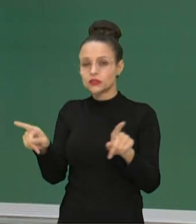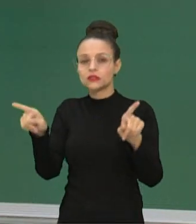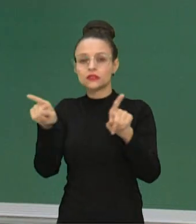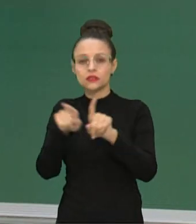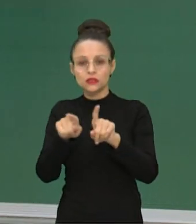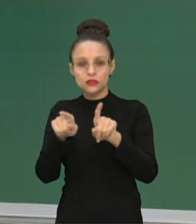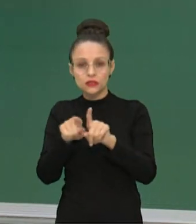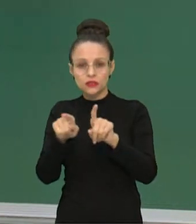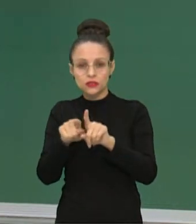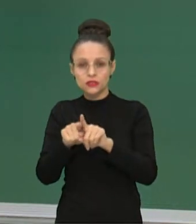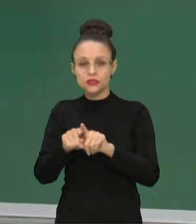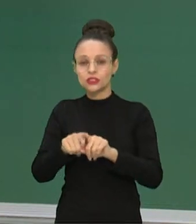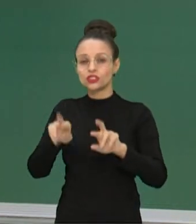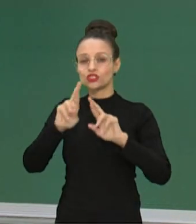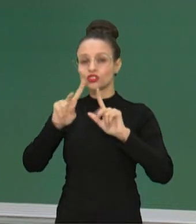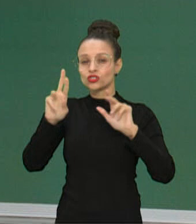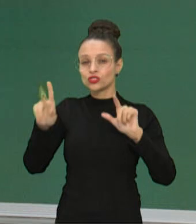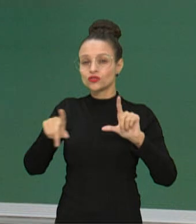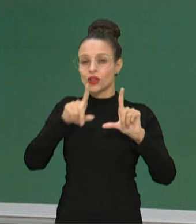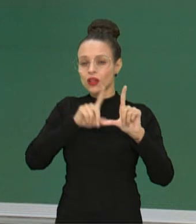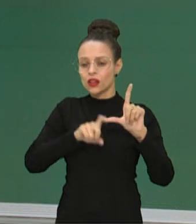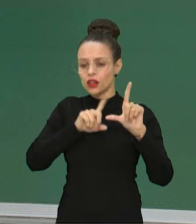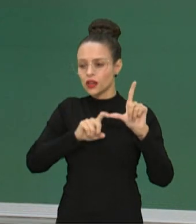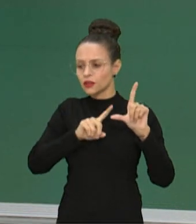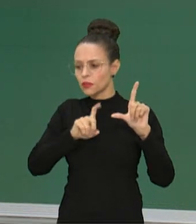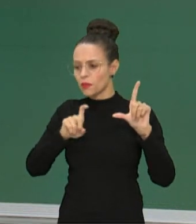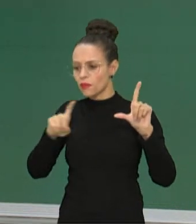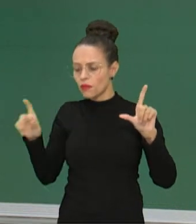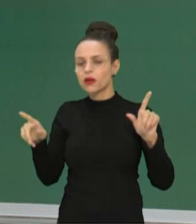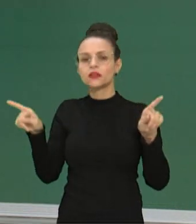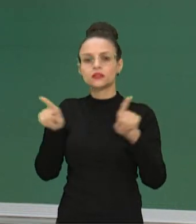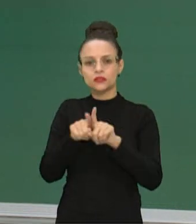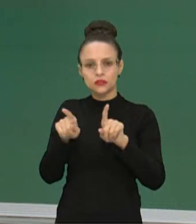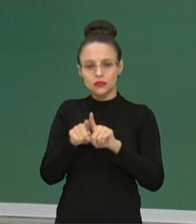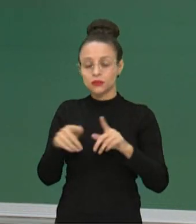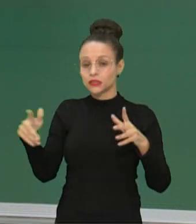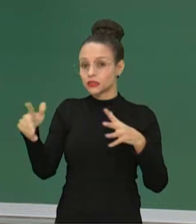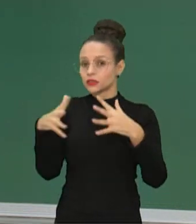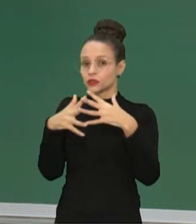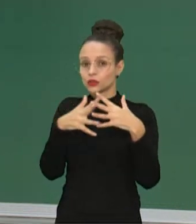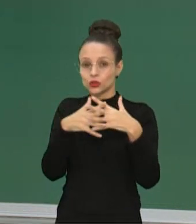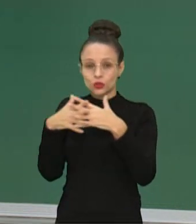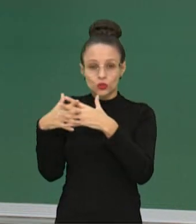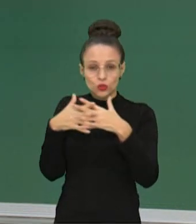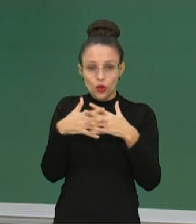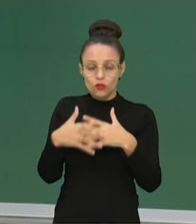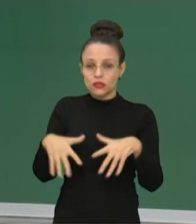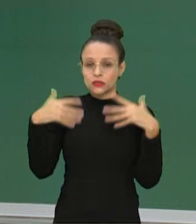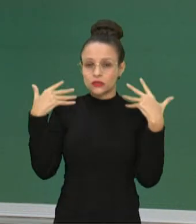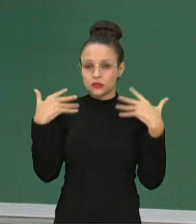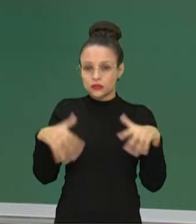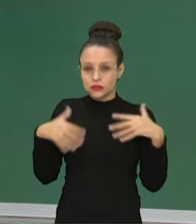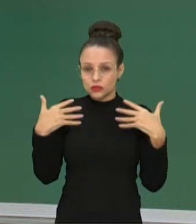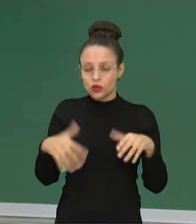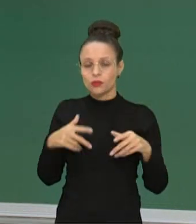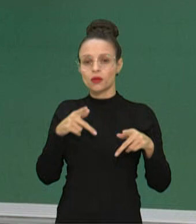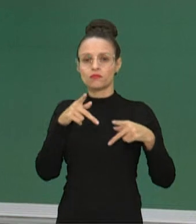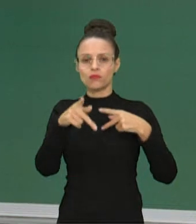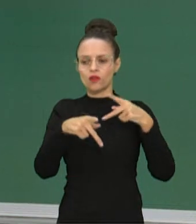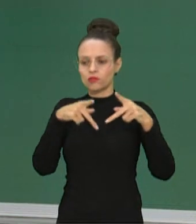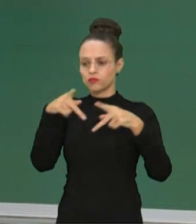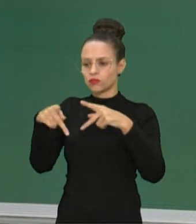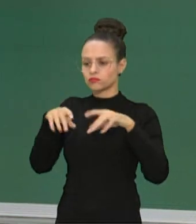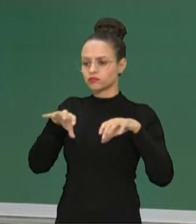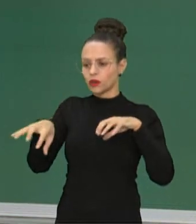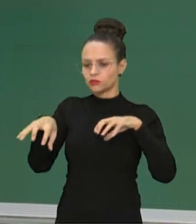diferentes alfabetos. Então isso gera um conflito enorme, porque cada um desses povos, cada